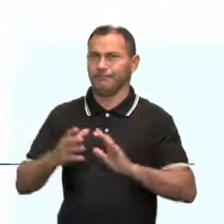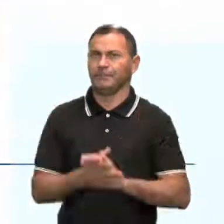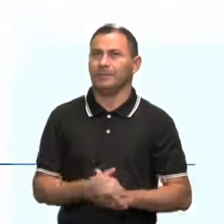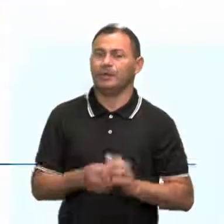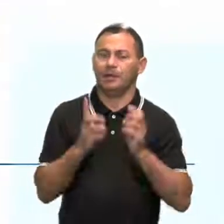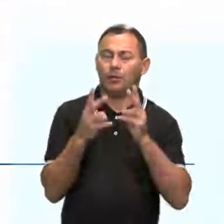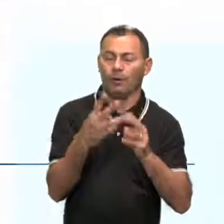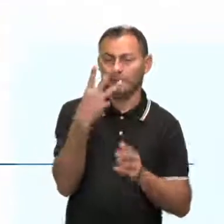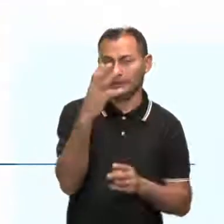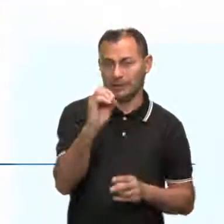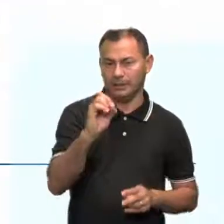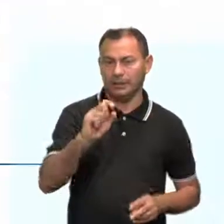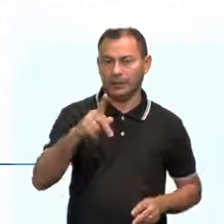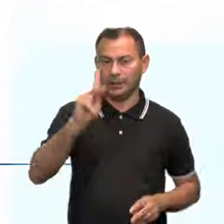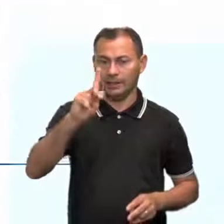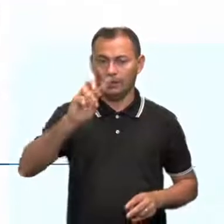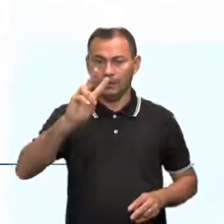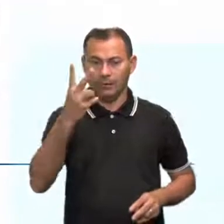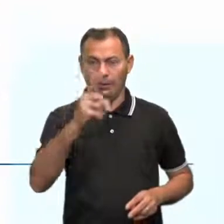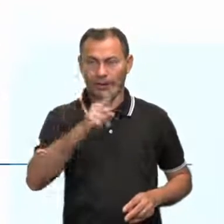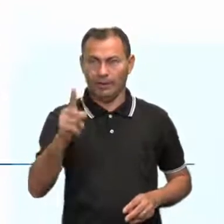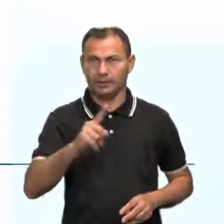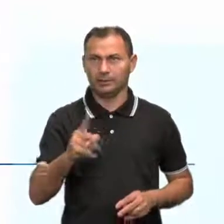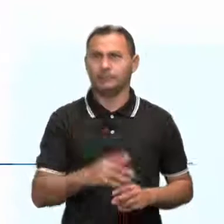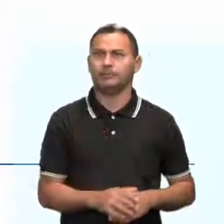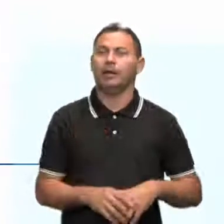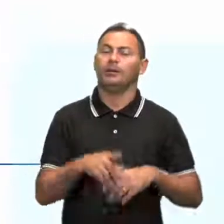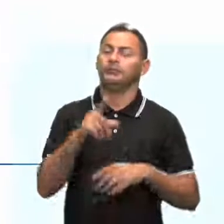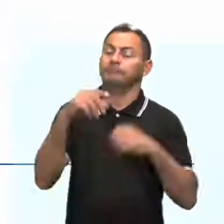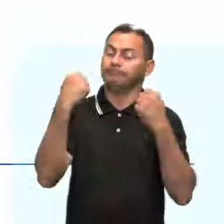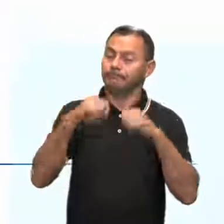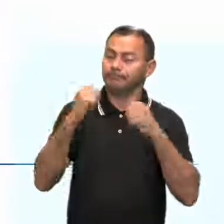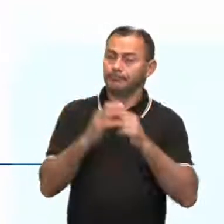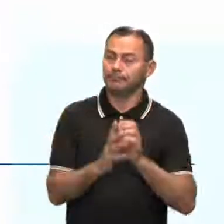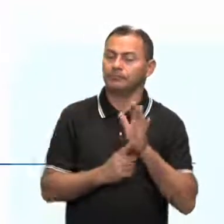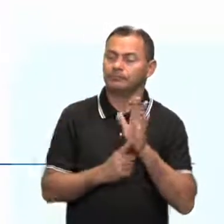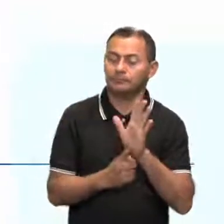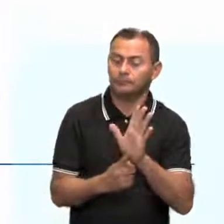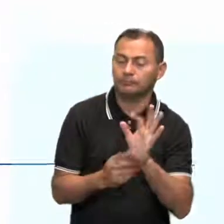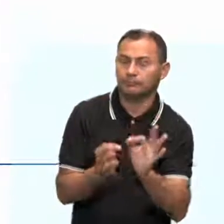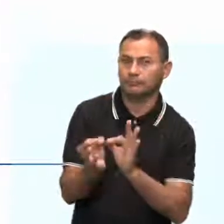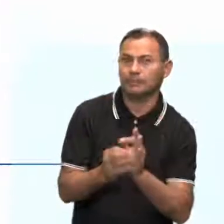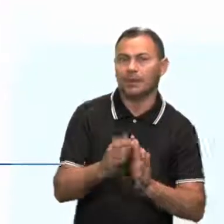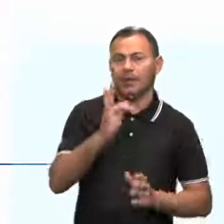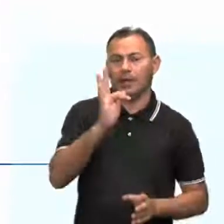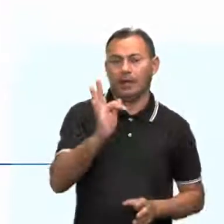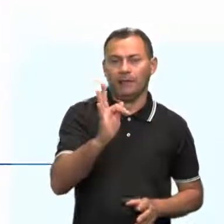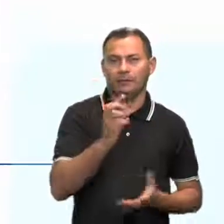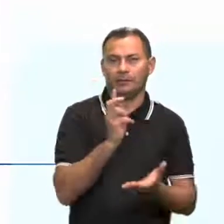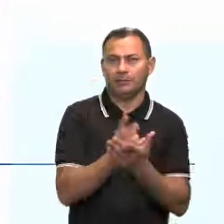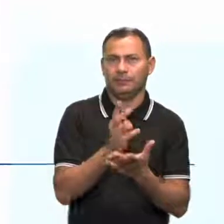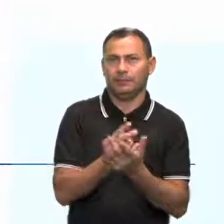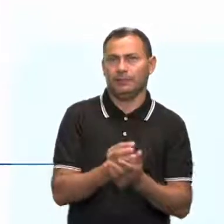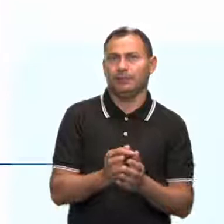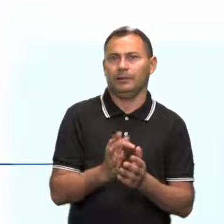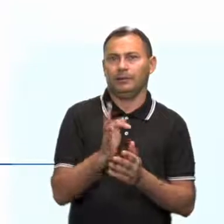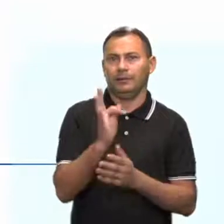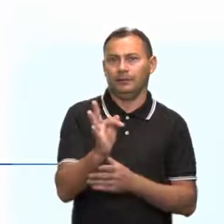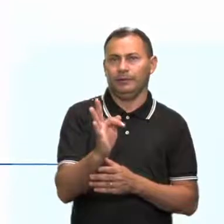é igual a 30 kHz. Você precisa amostrar, aqui F sampling.